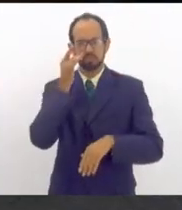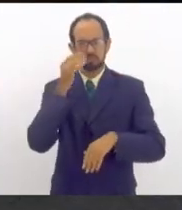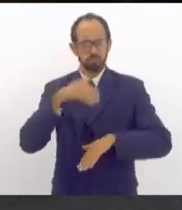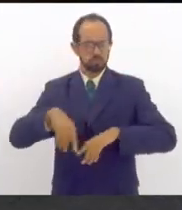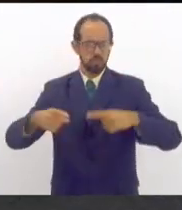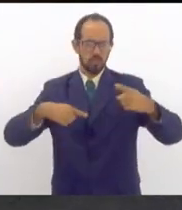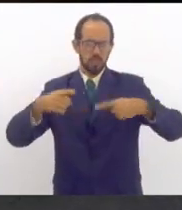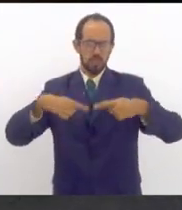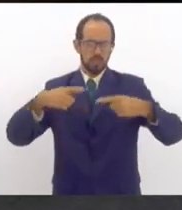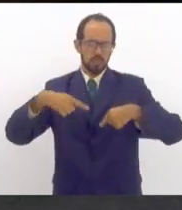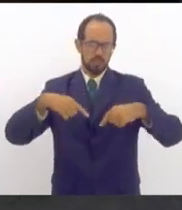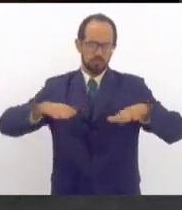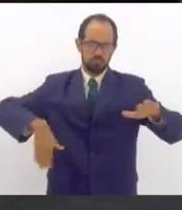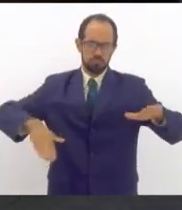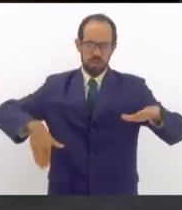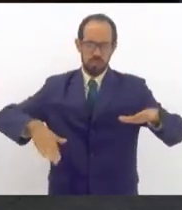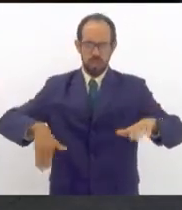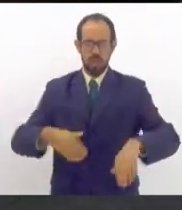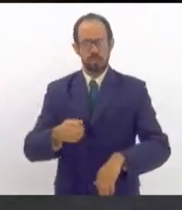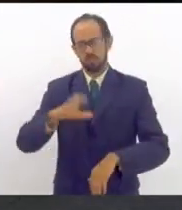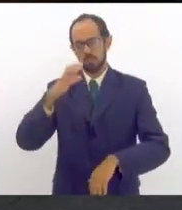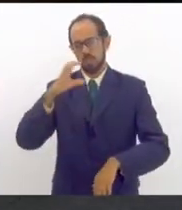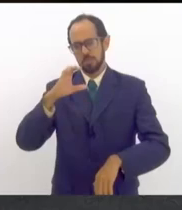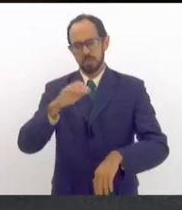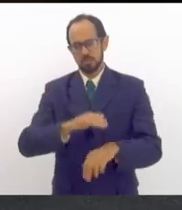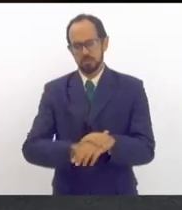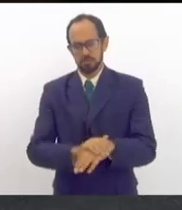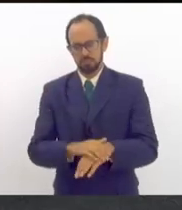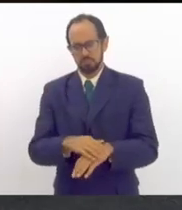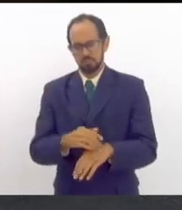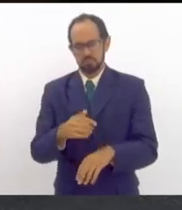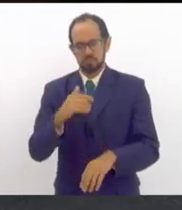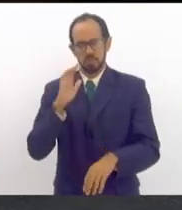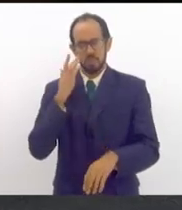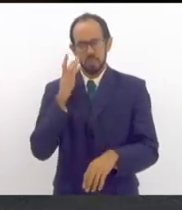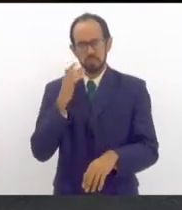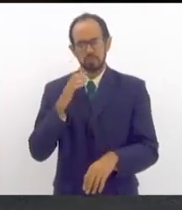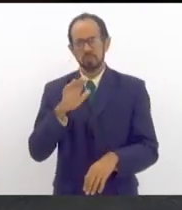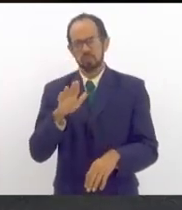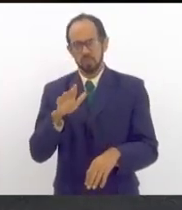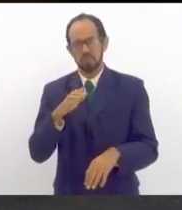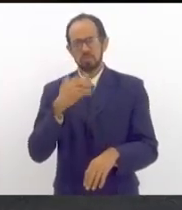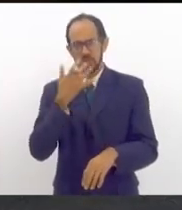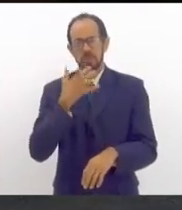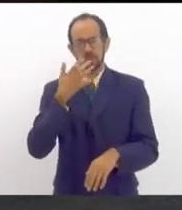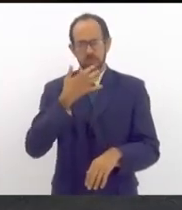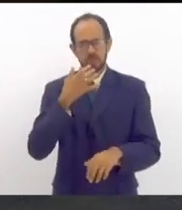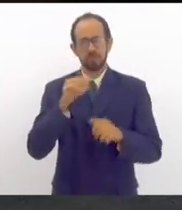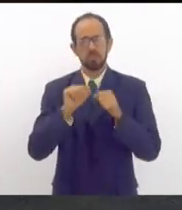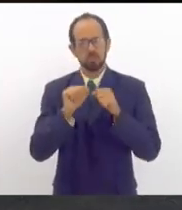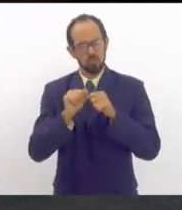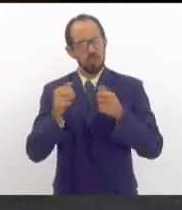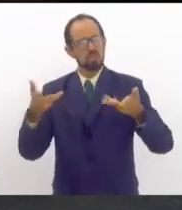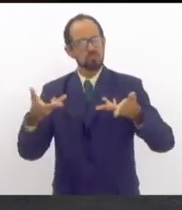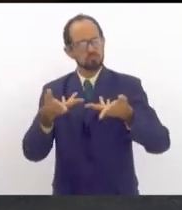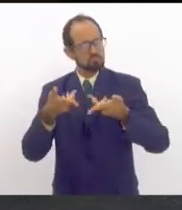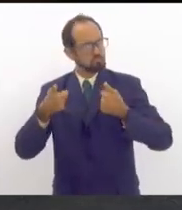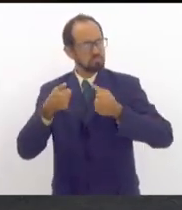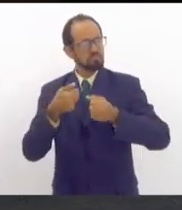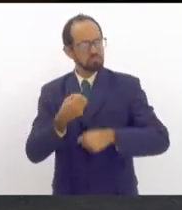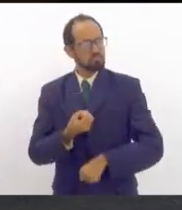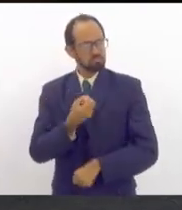Atlântica e achei que era uma cantora que faz a sua arte com muitos méritos